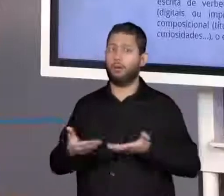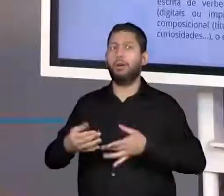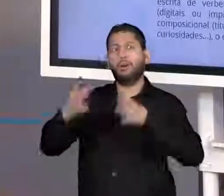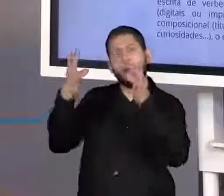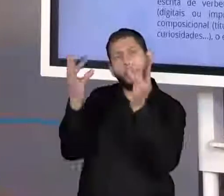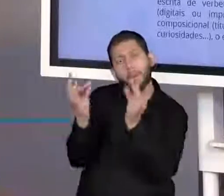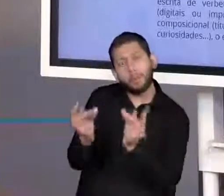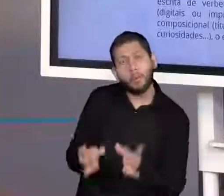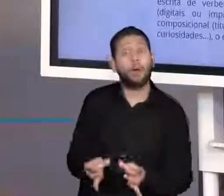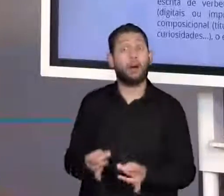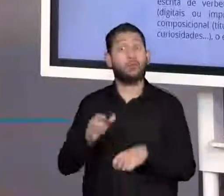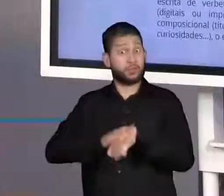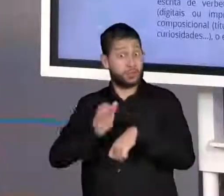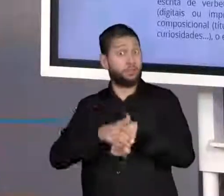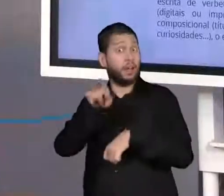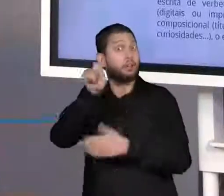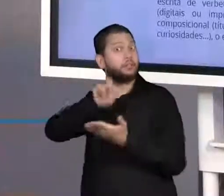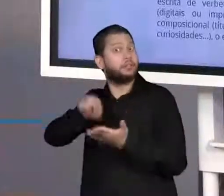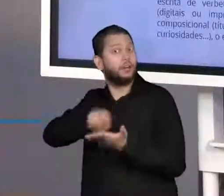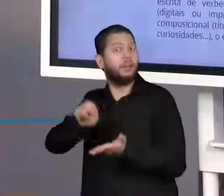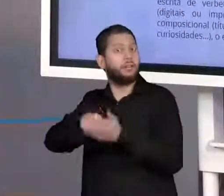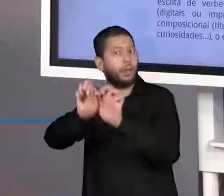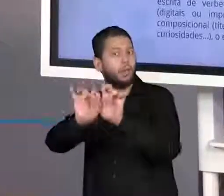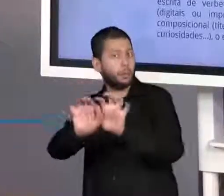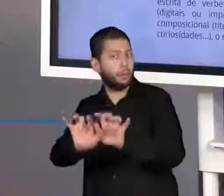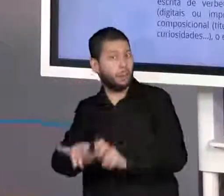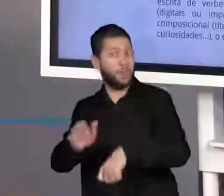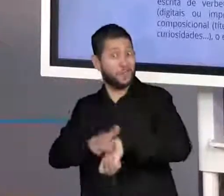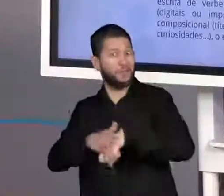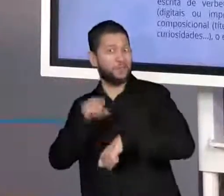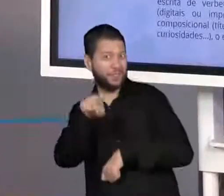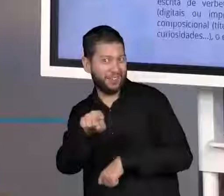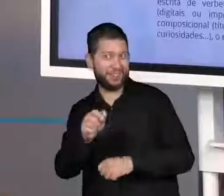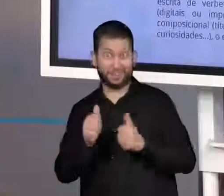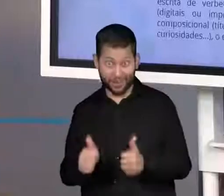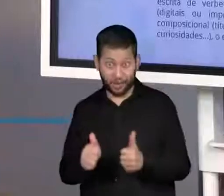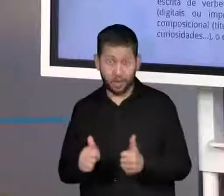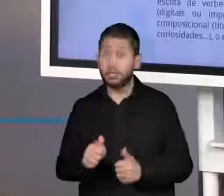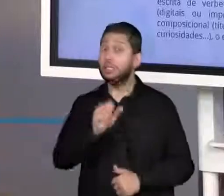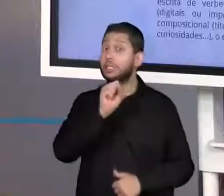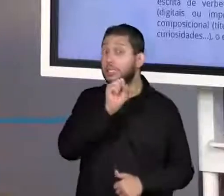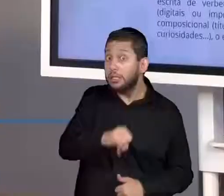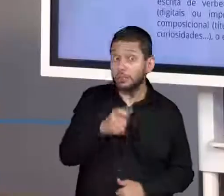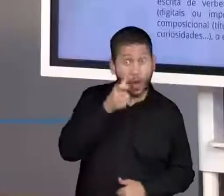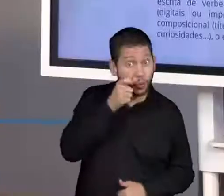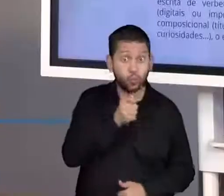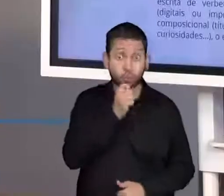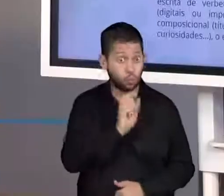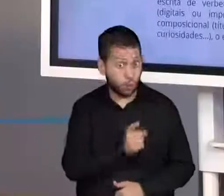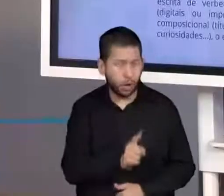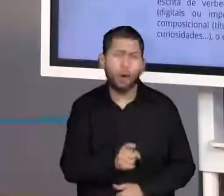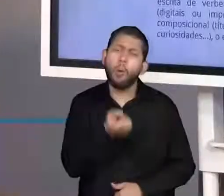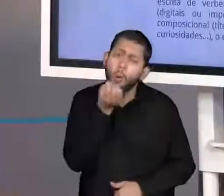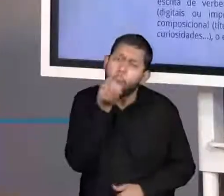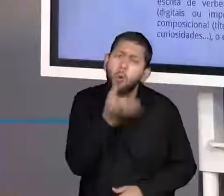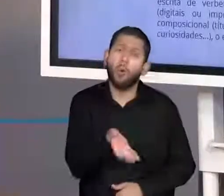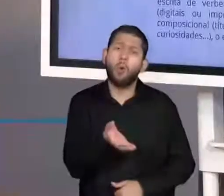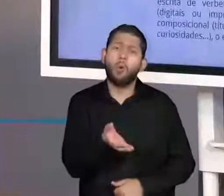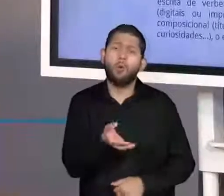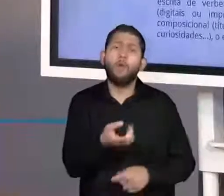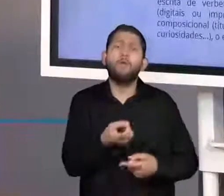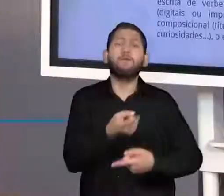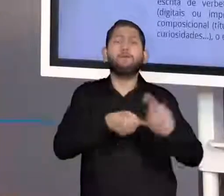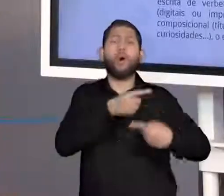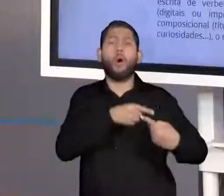que vai dar uma introdução em relação aos verbetes e pode te ajudar nessa aula também. Então, se tiver oportunidade, também